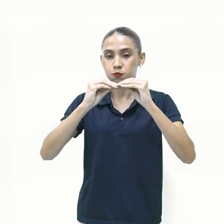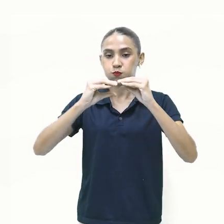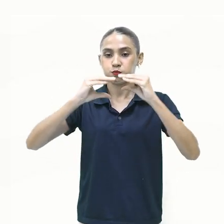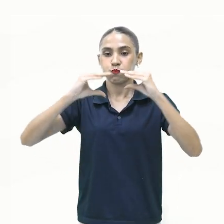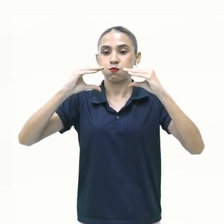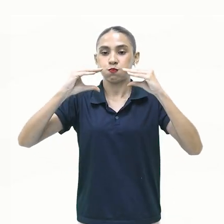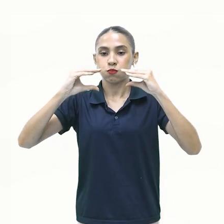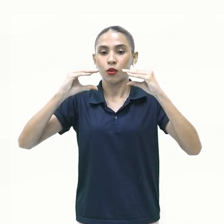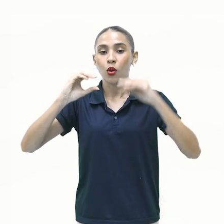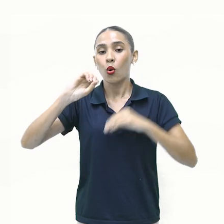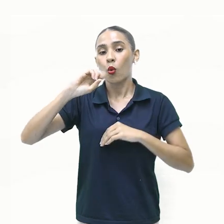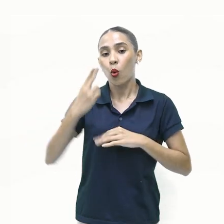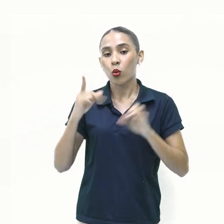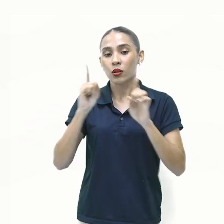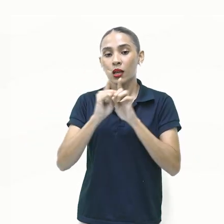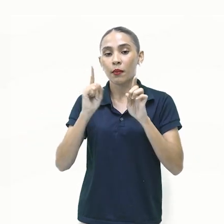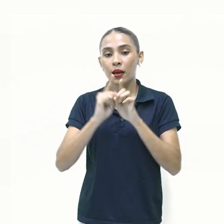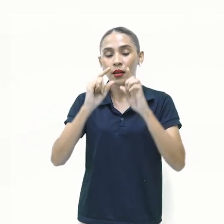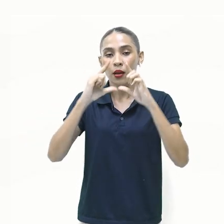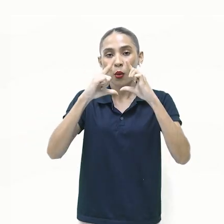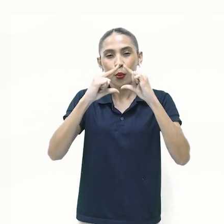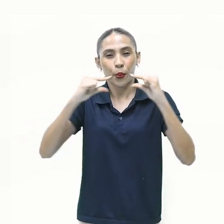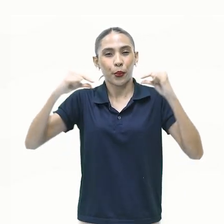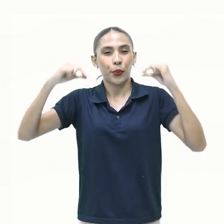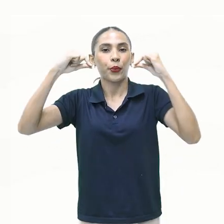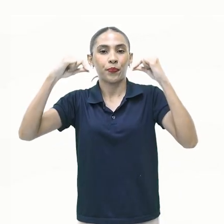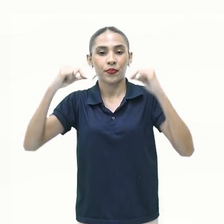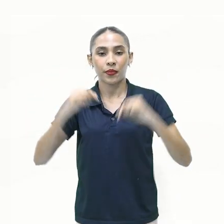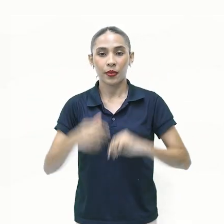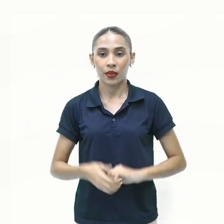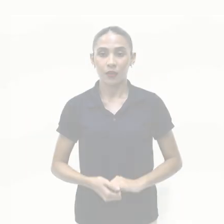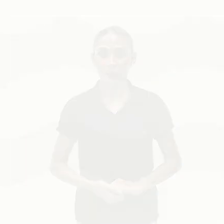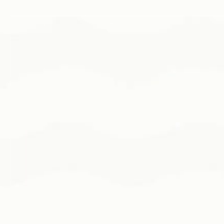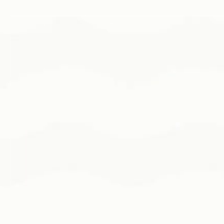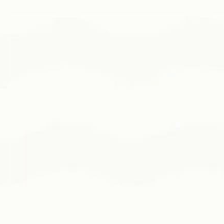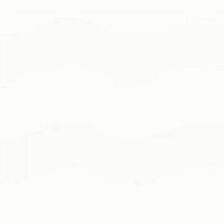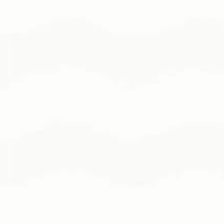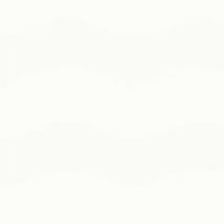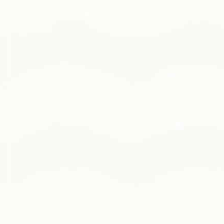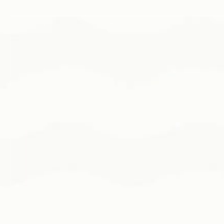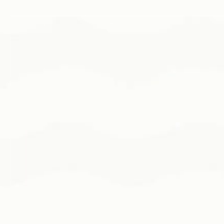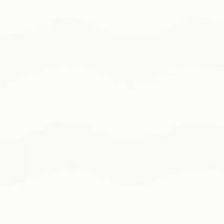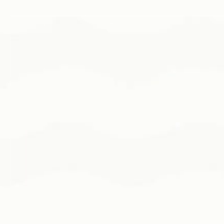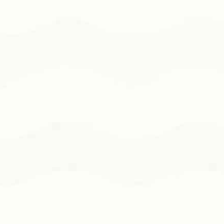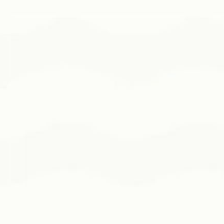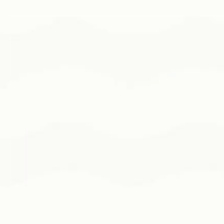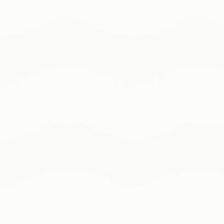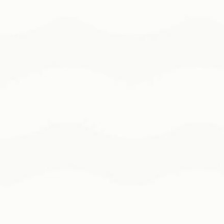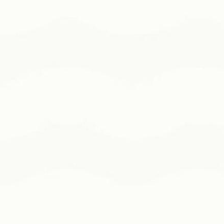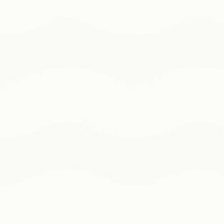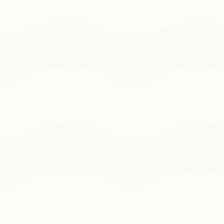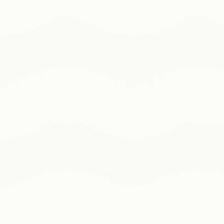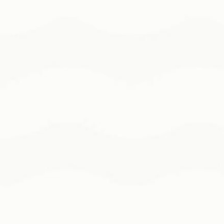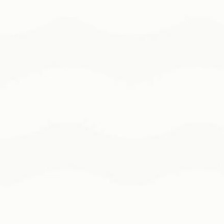observa a sua representação, ou comprimida. Então, nesse caso, a inflada é